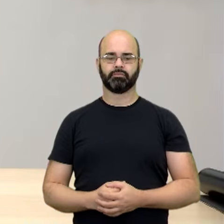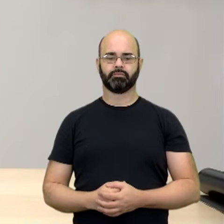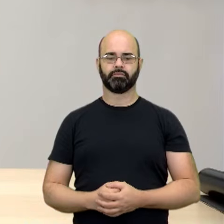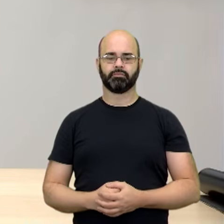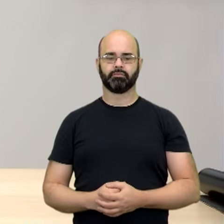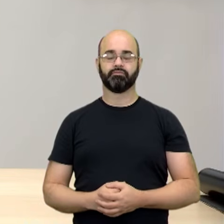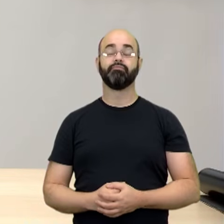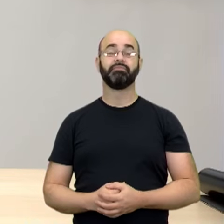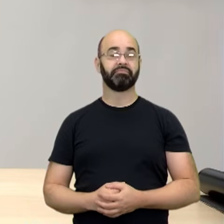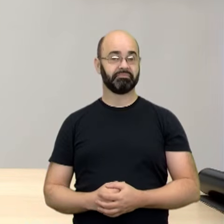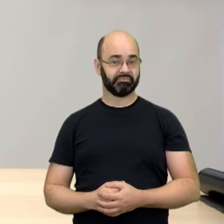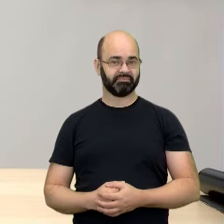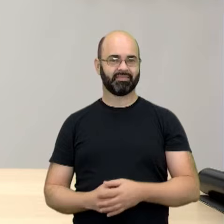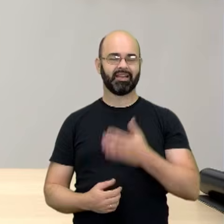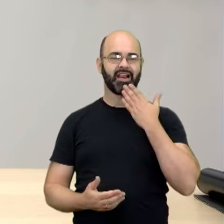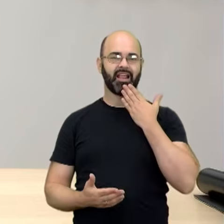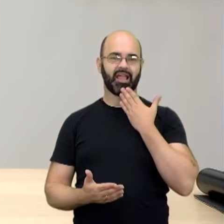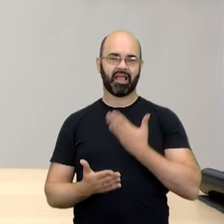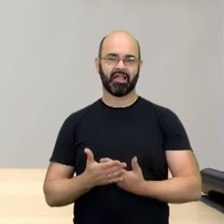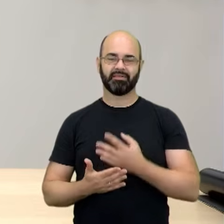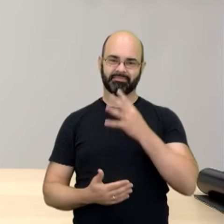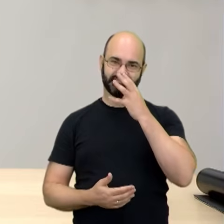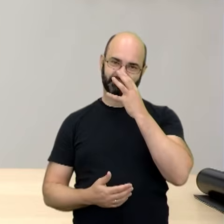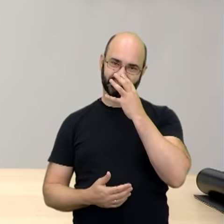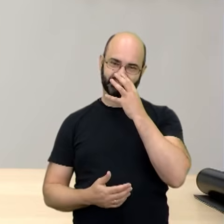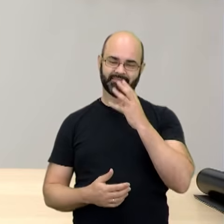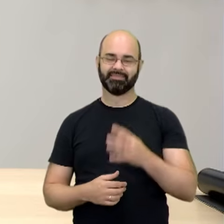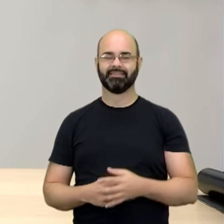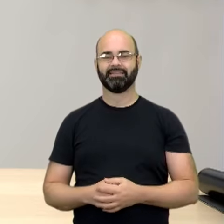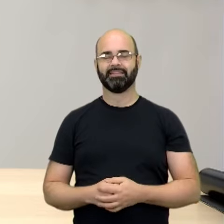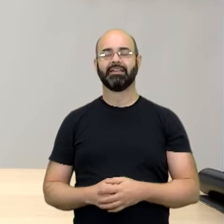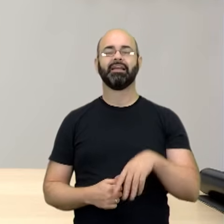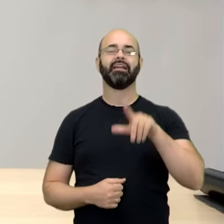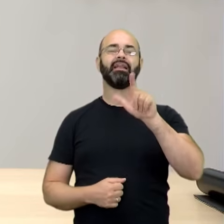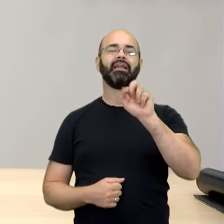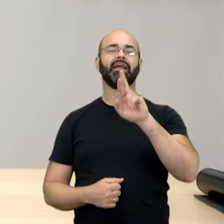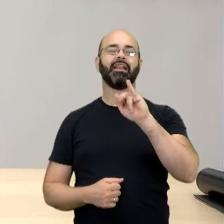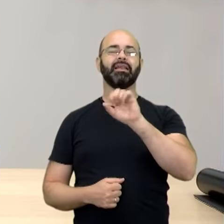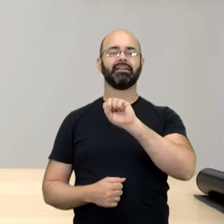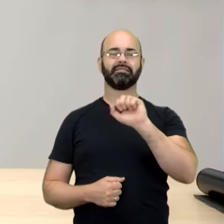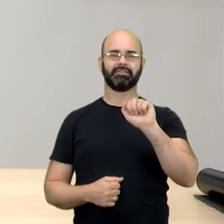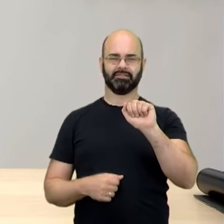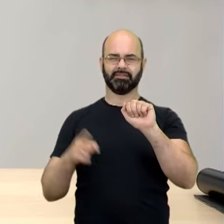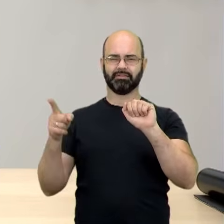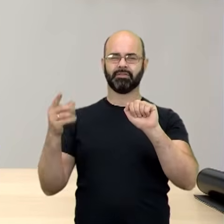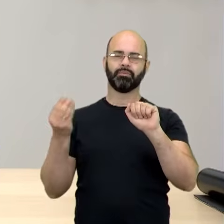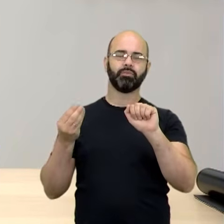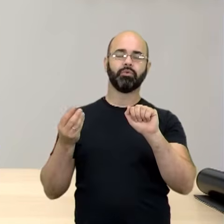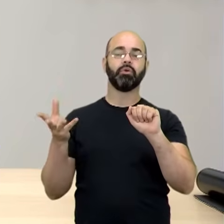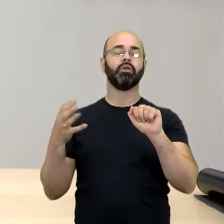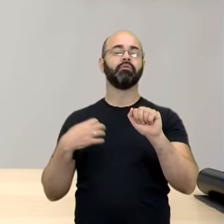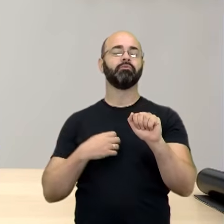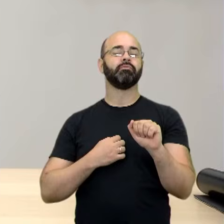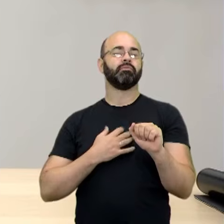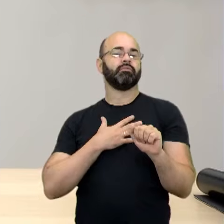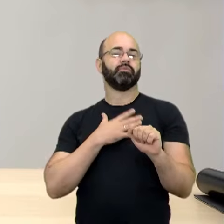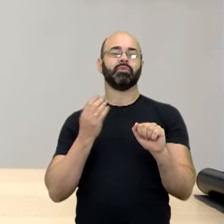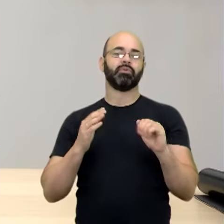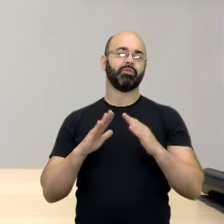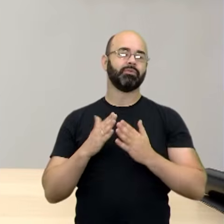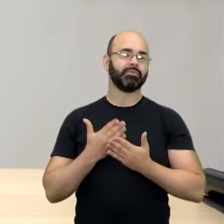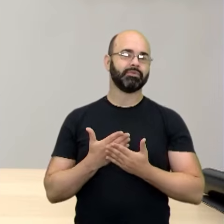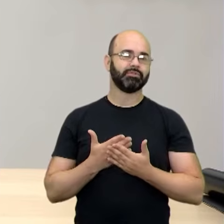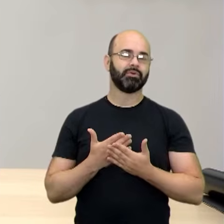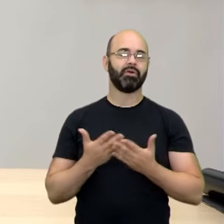Que incrível, né? Olha só, vou pedir para a Larissa falar para a gente um pouco sobre a inspiração dela e da sala de aula da